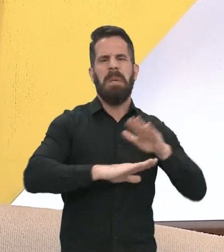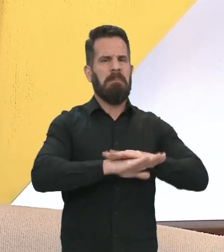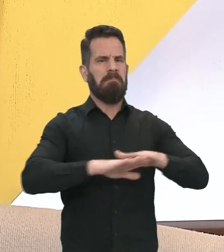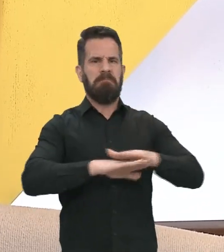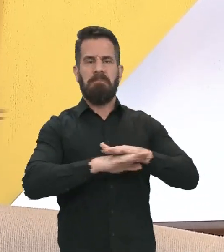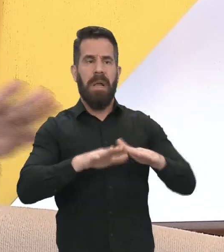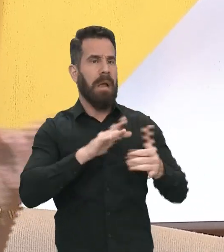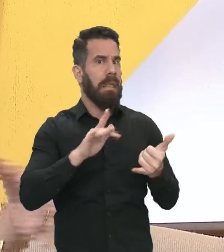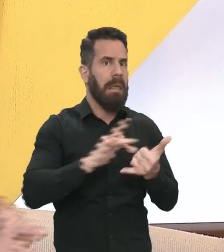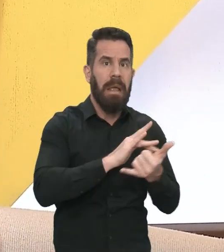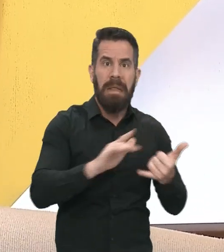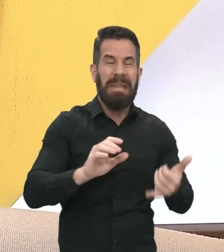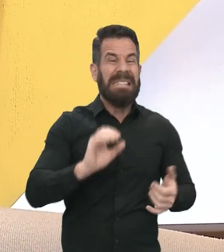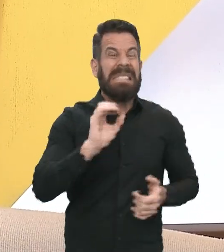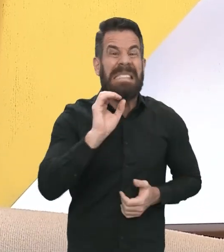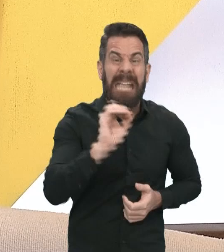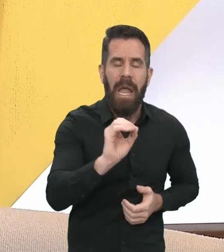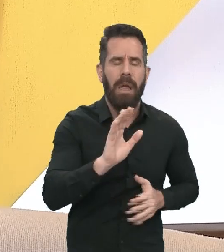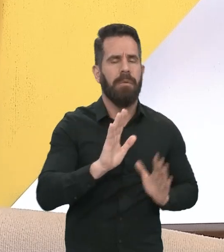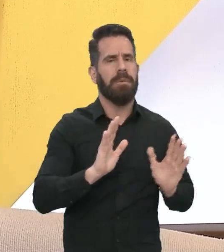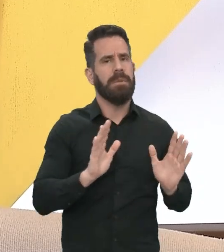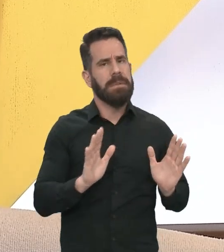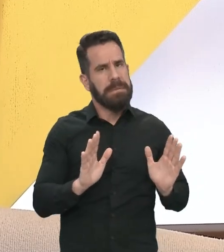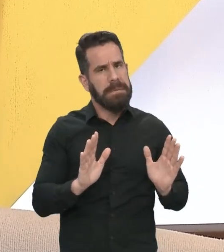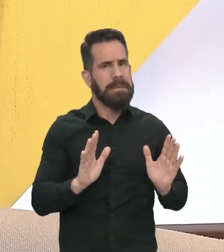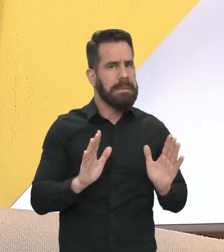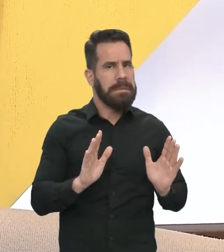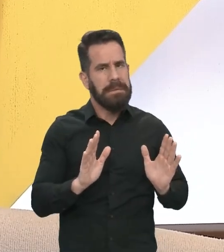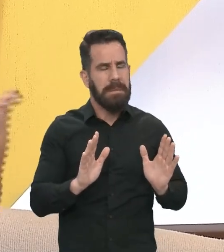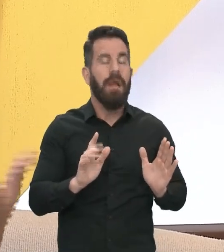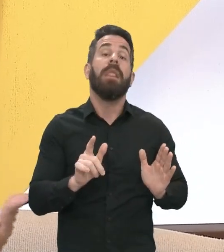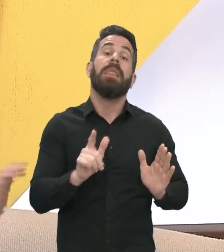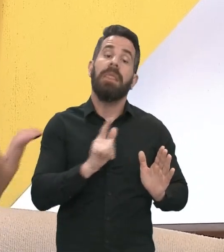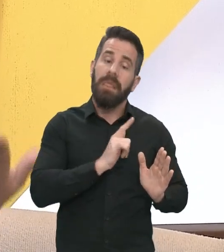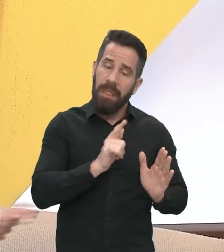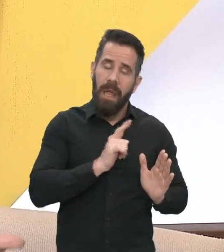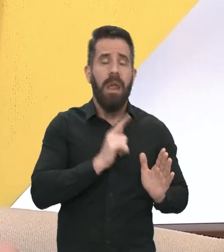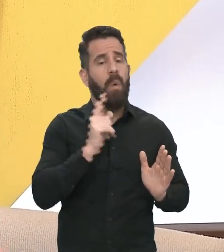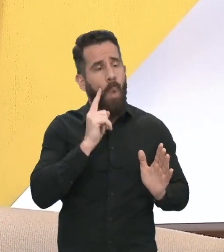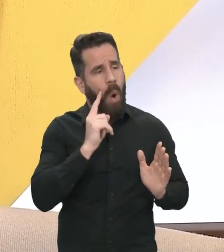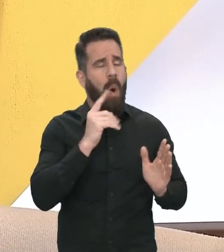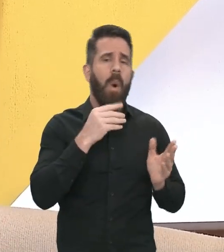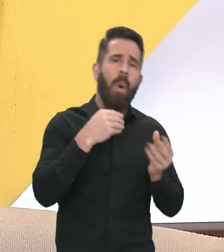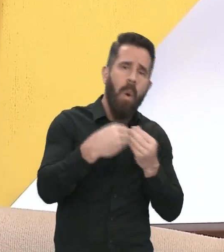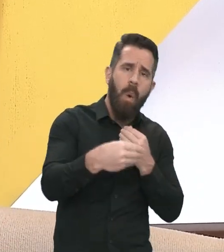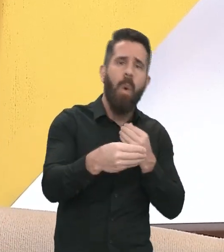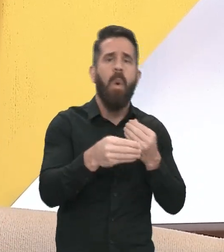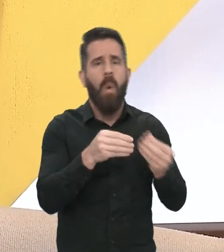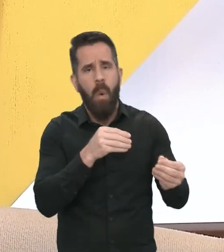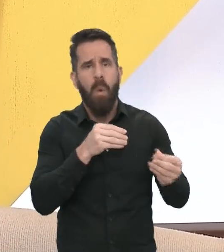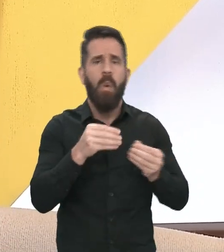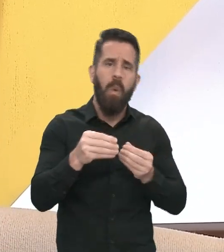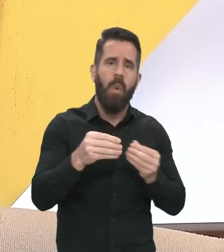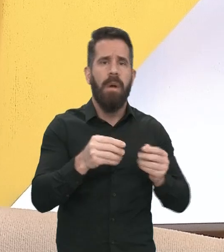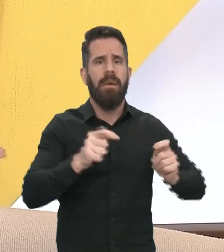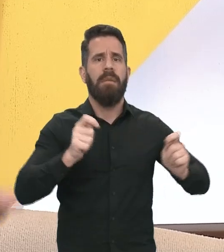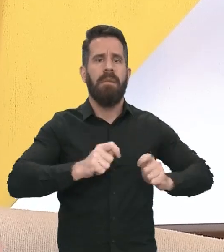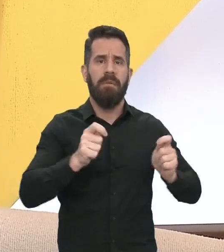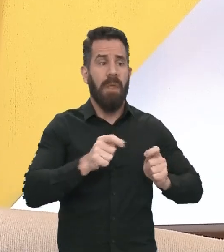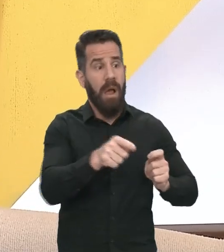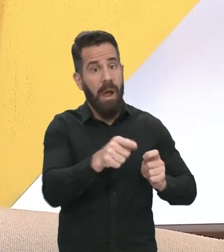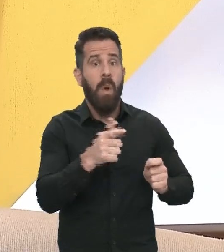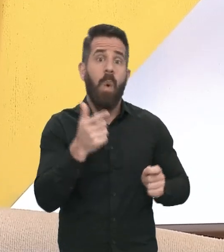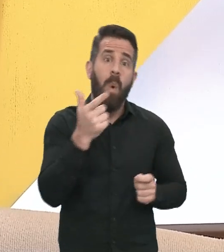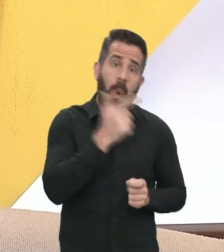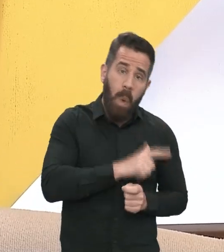do nenhuma tela até os 2 anos, mas que vai considerar qual é o melhor uso possível que a criança